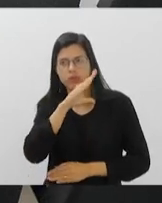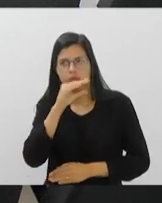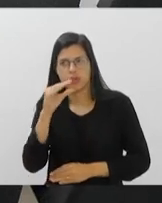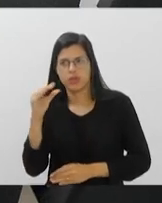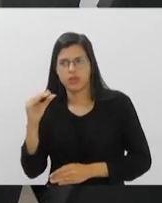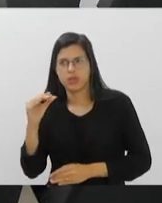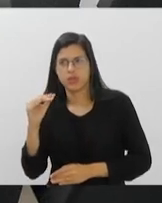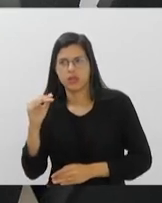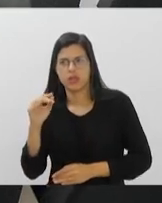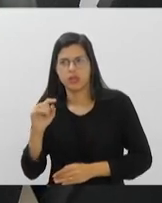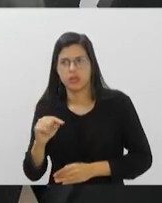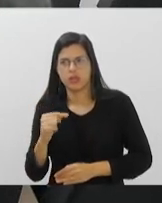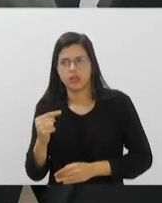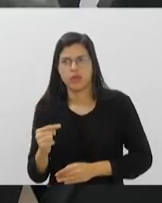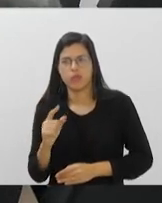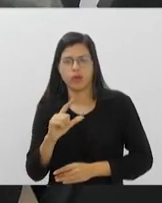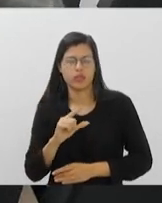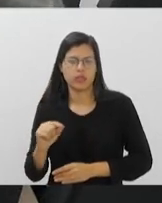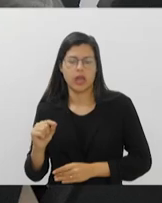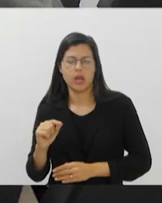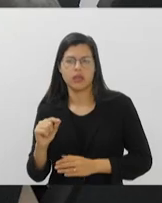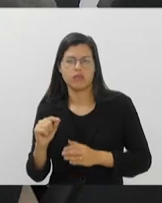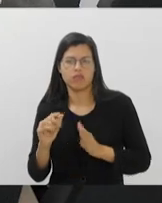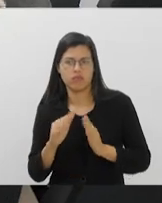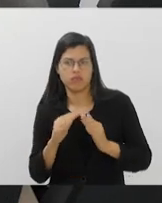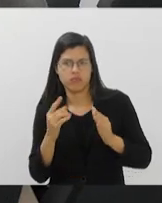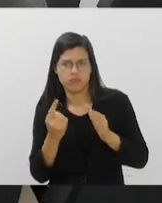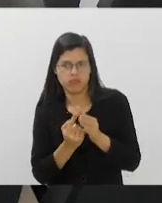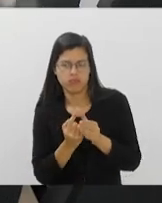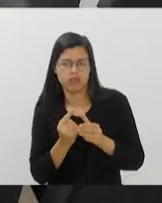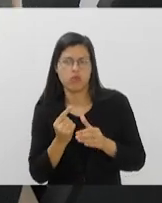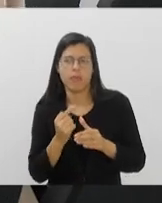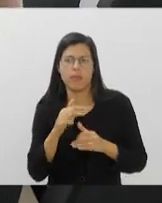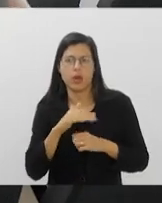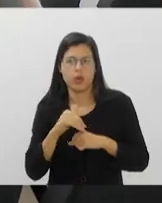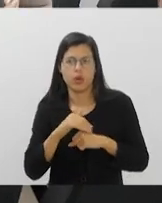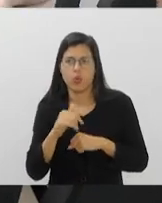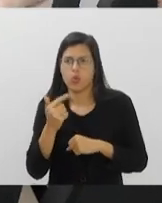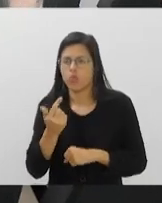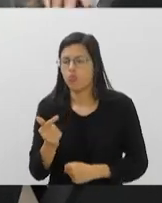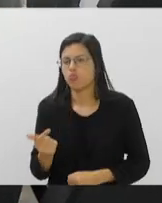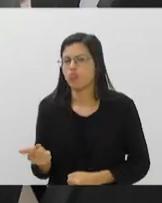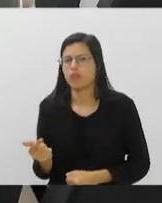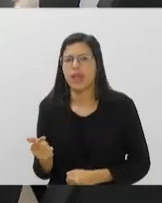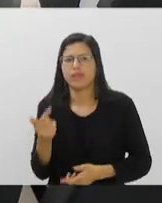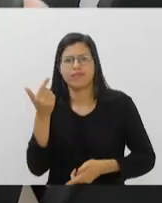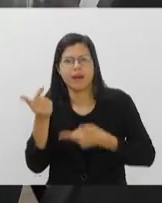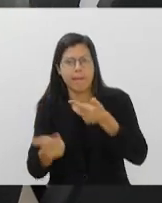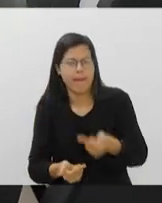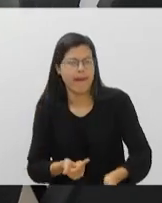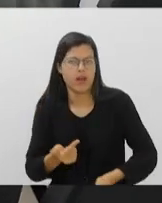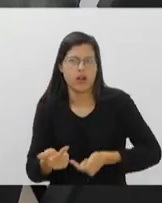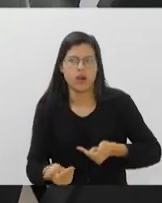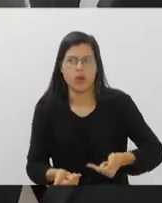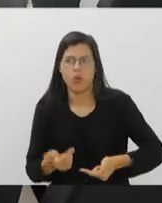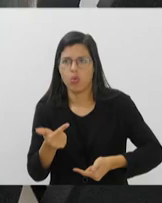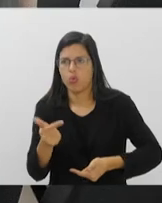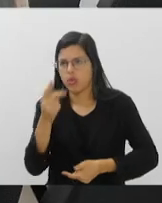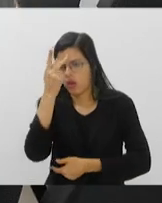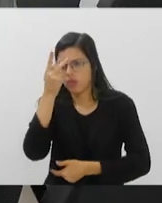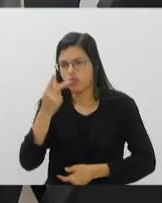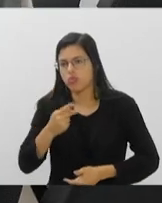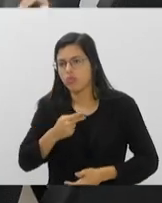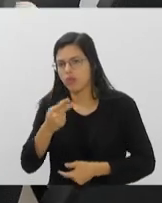saem do do Abrigo e não tem lá uma uma um Norte de de emprego não tem não tem né autonomia financeira